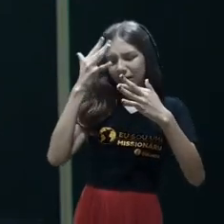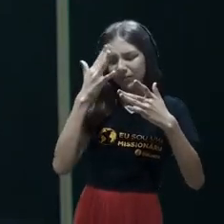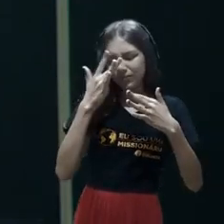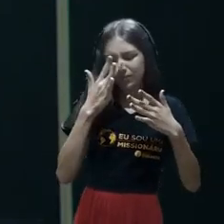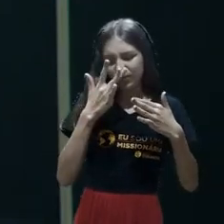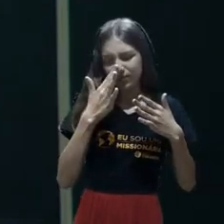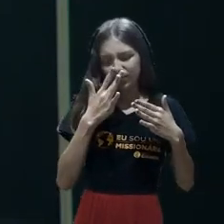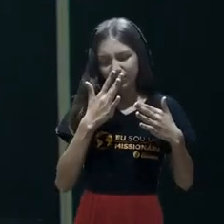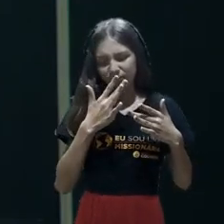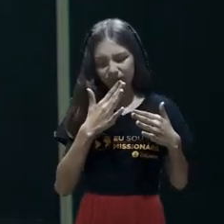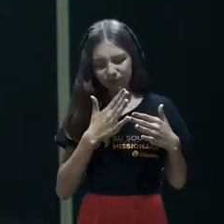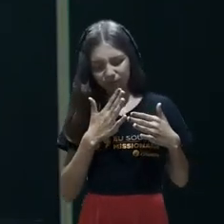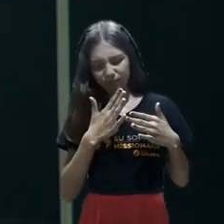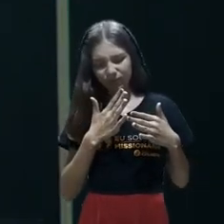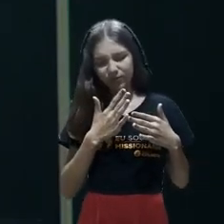dos frutos.